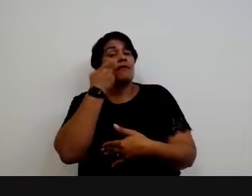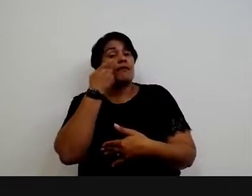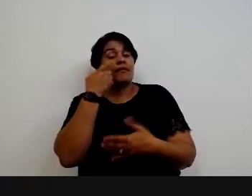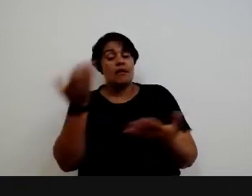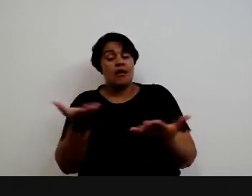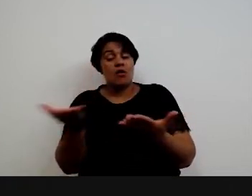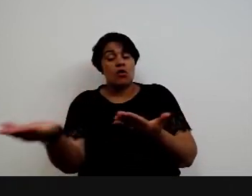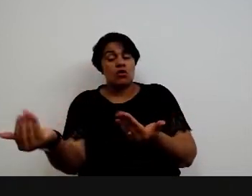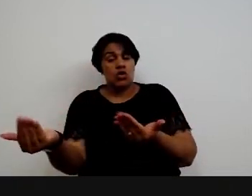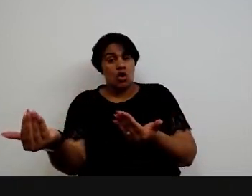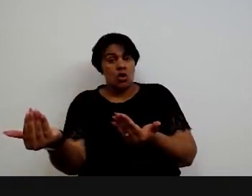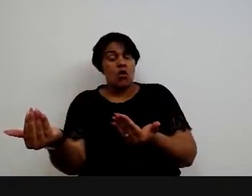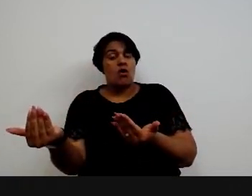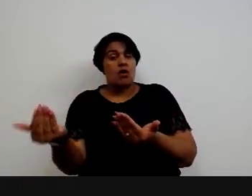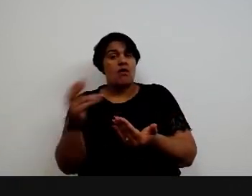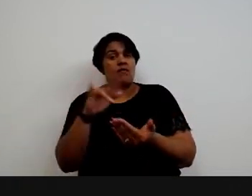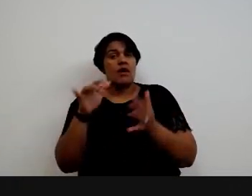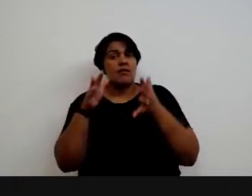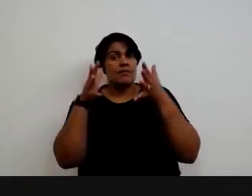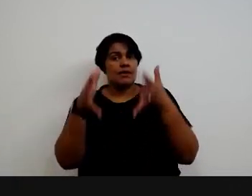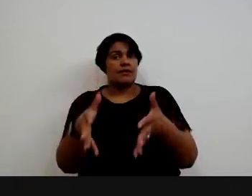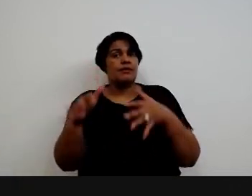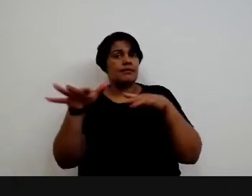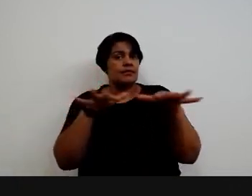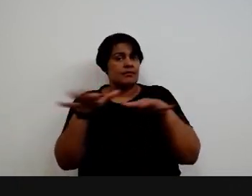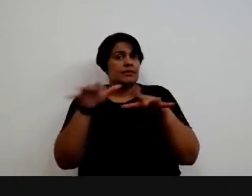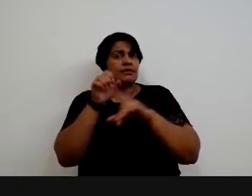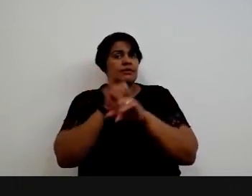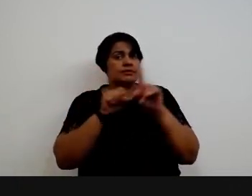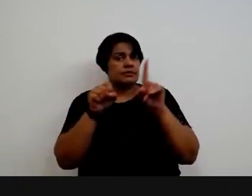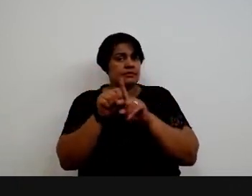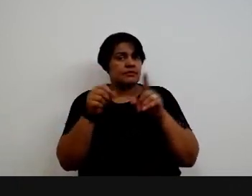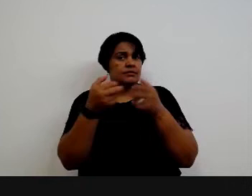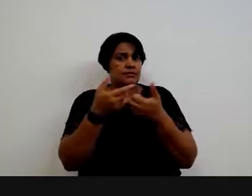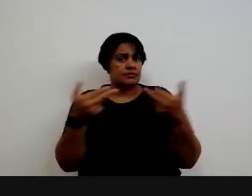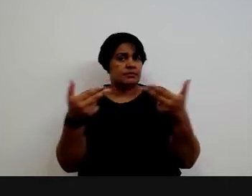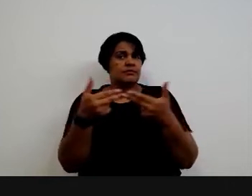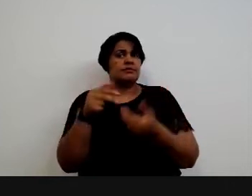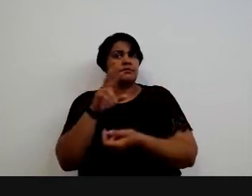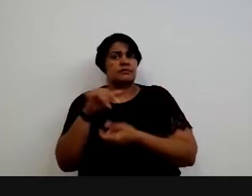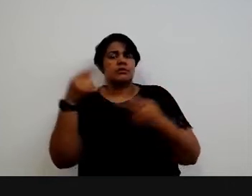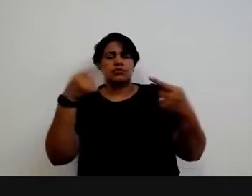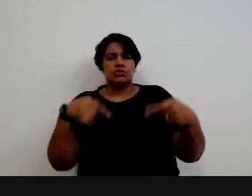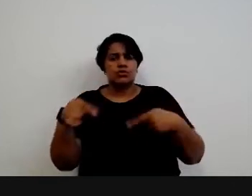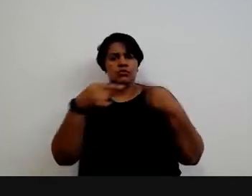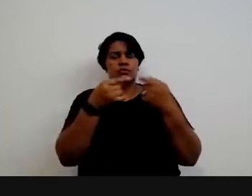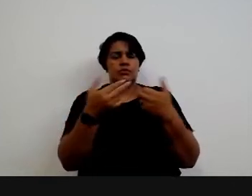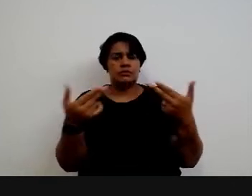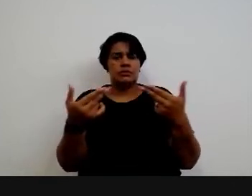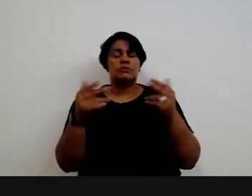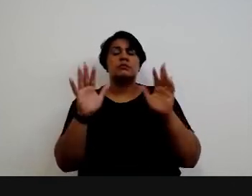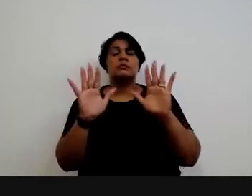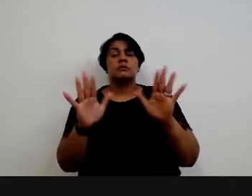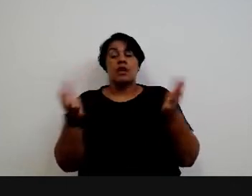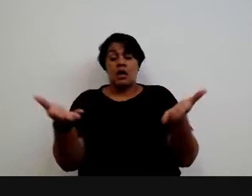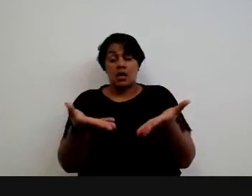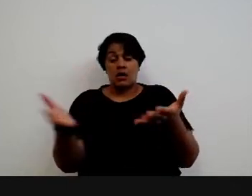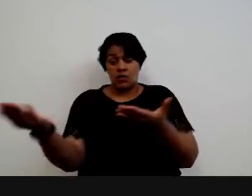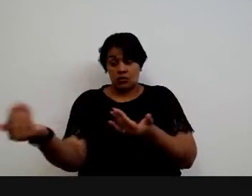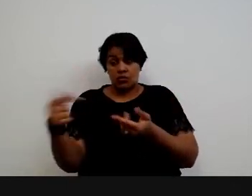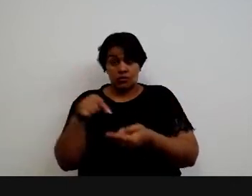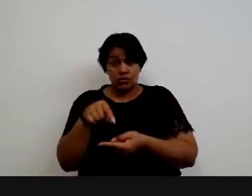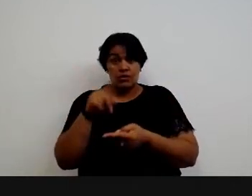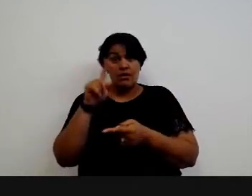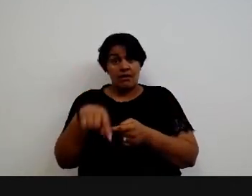parlamentos jovens, que vão participar dos movimentos sociais, dos grêmios estudantis, que vão, de certa forma, discutir políticas para o nosso país, será